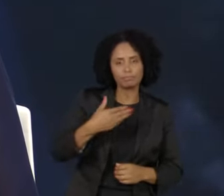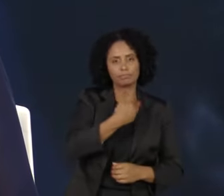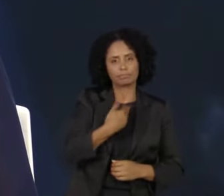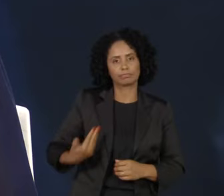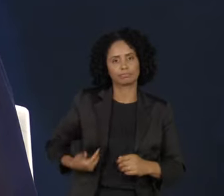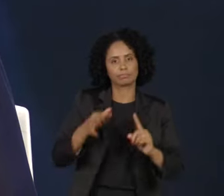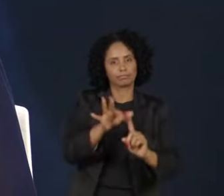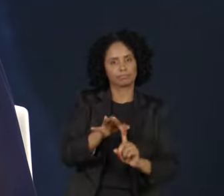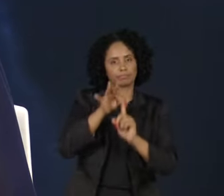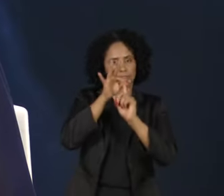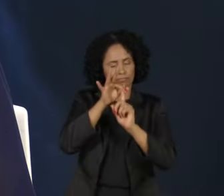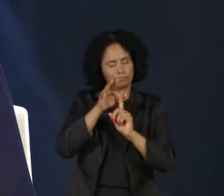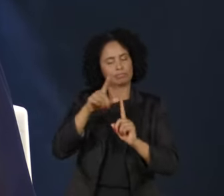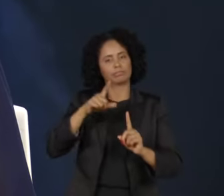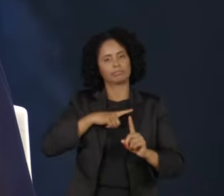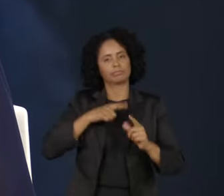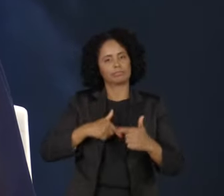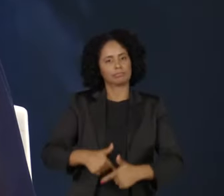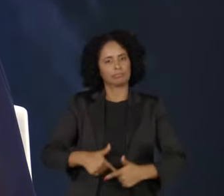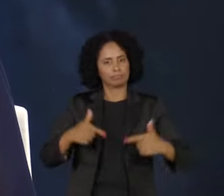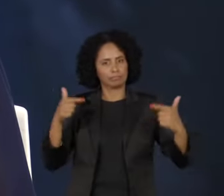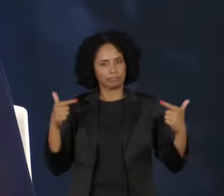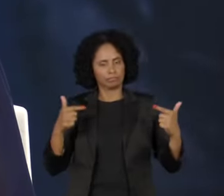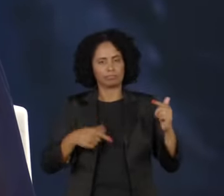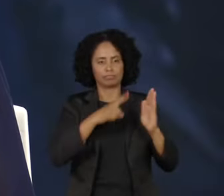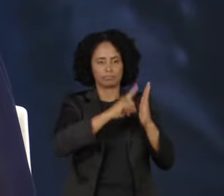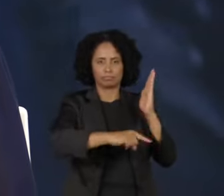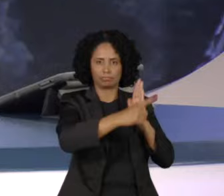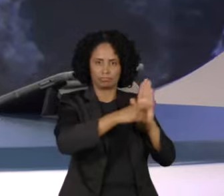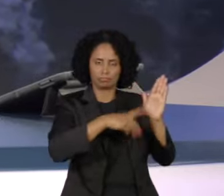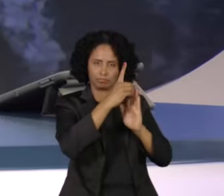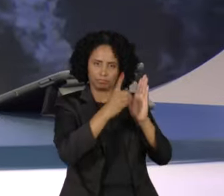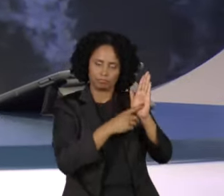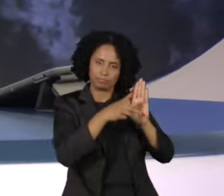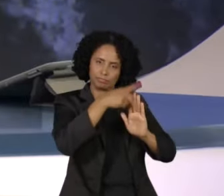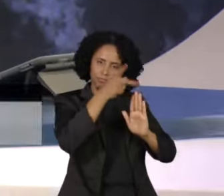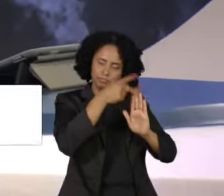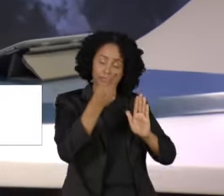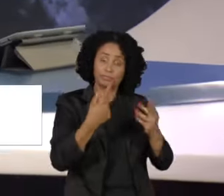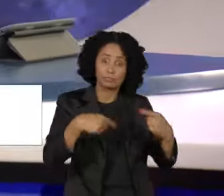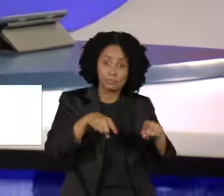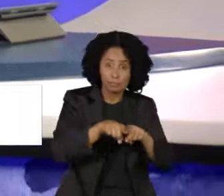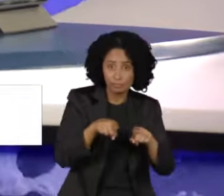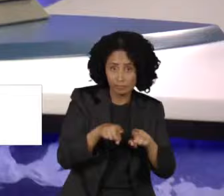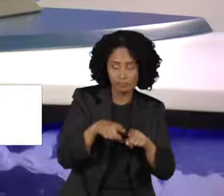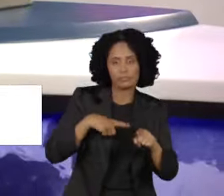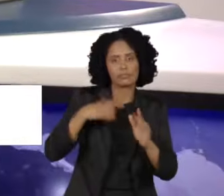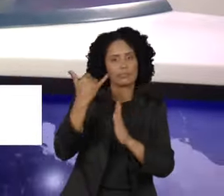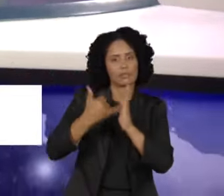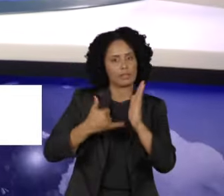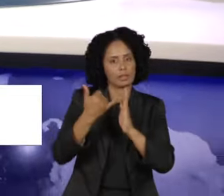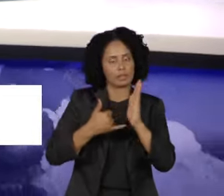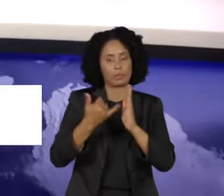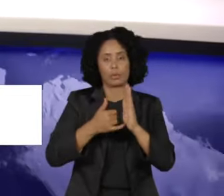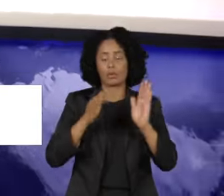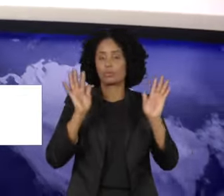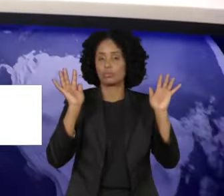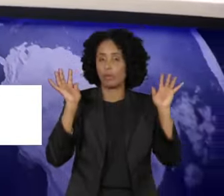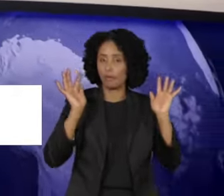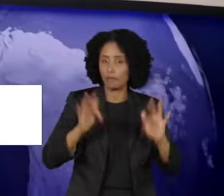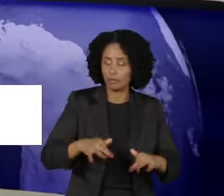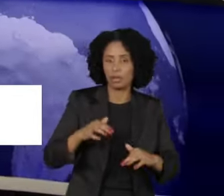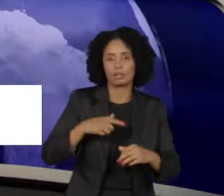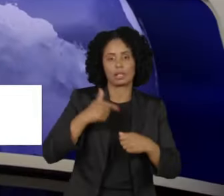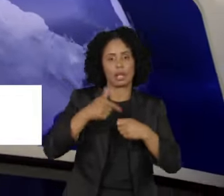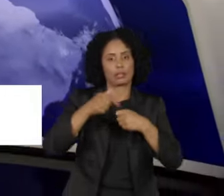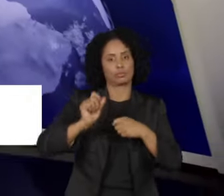fará revogaço de armas com fim de decretos e portarias. E ainda com fim da isenção de impostos, preço dos combustíveis deve subir a